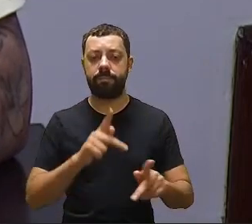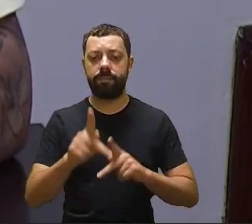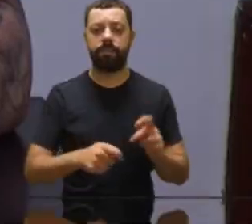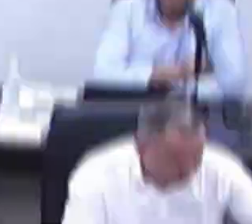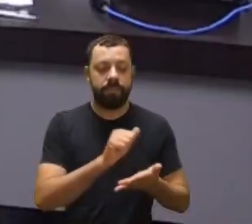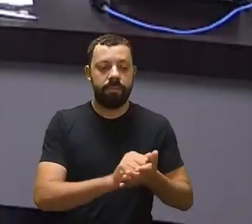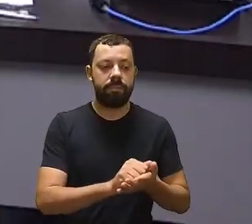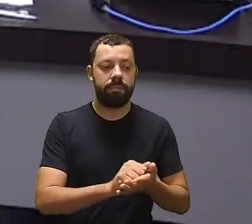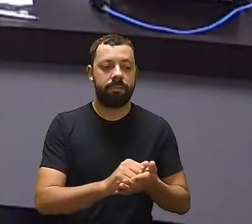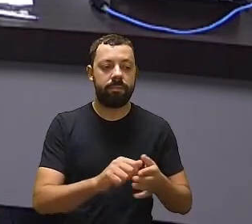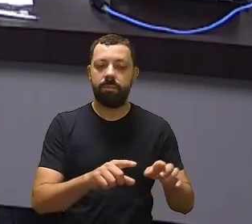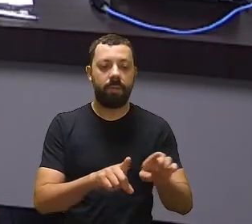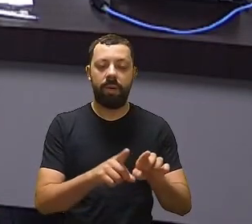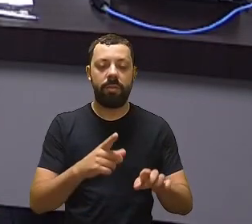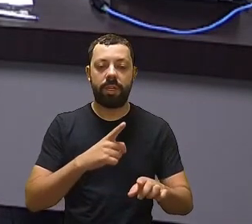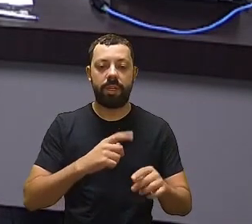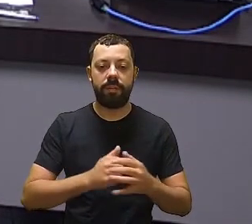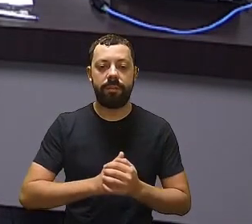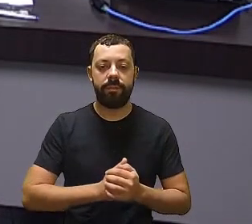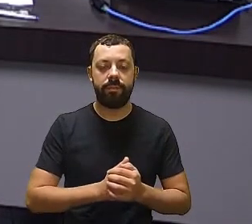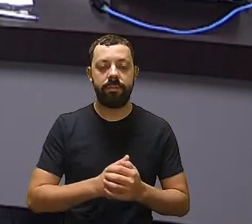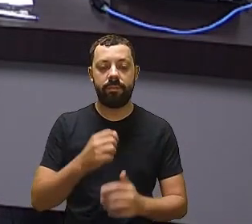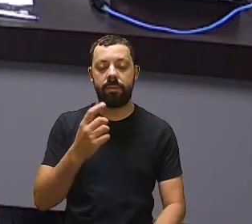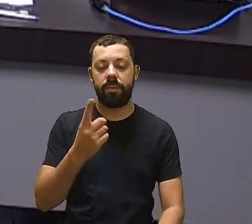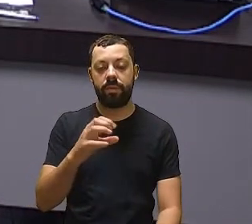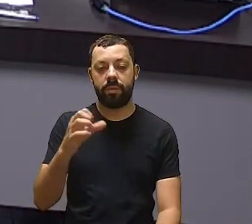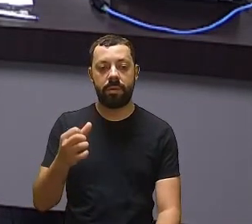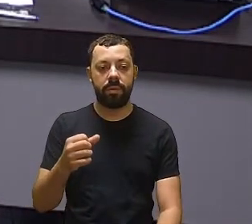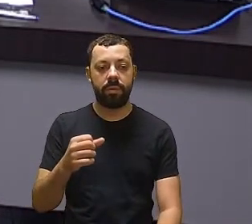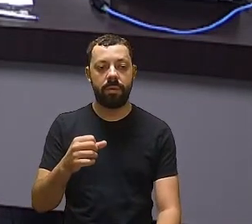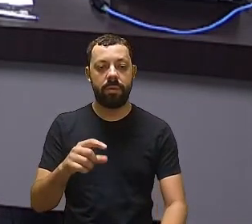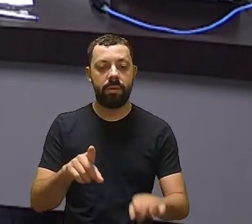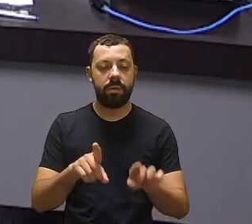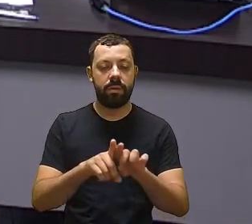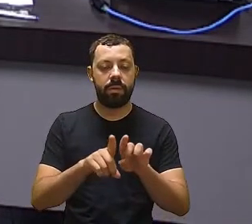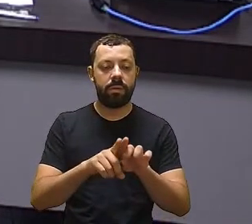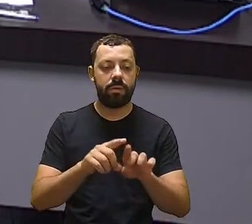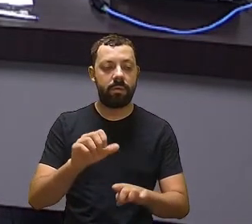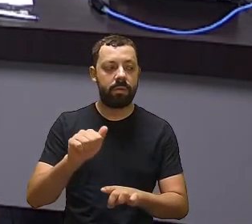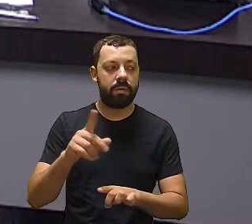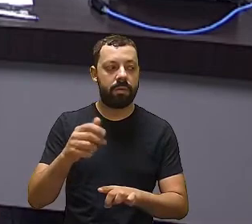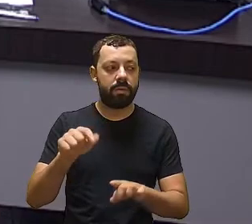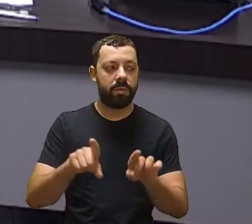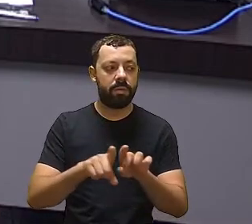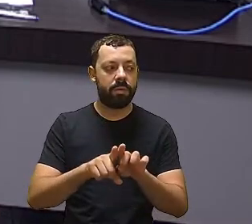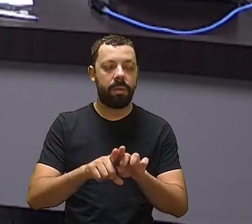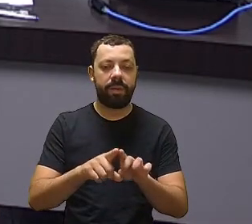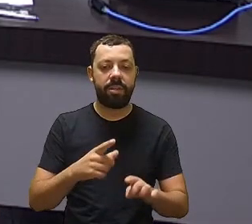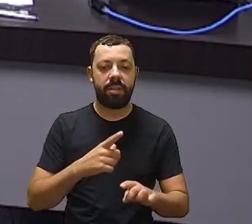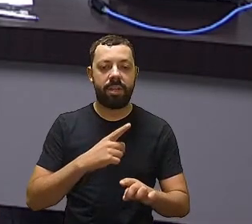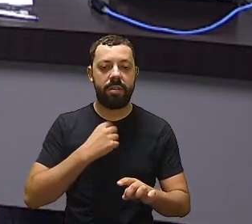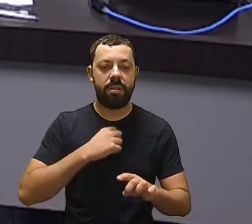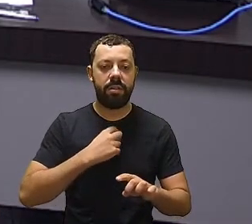população. Requerimento número 149, autor vereador Adão Teodoro, vereador Aderbal da